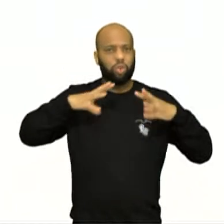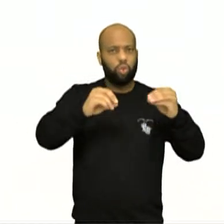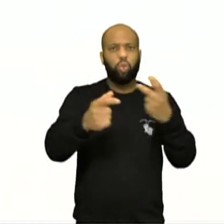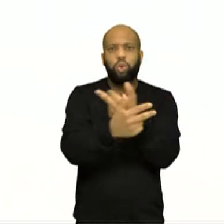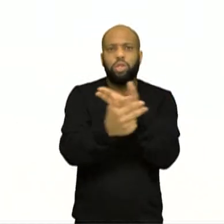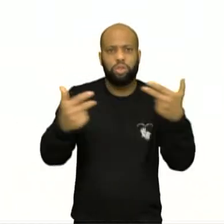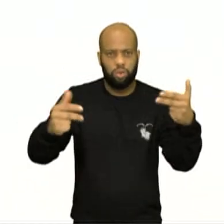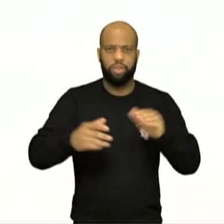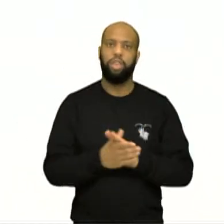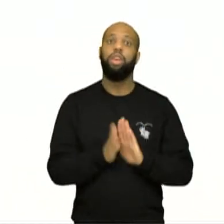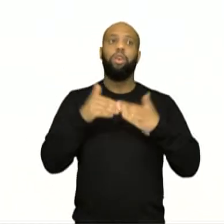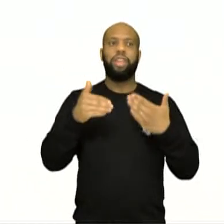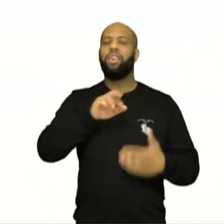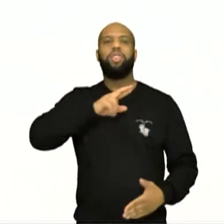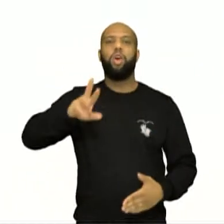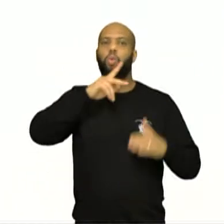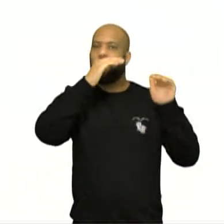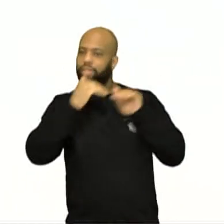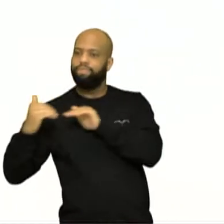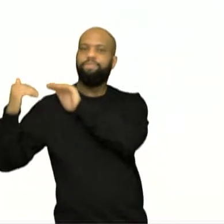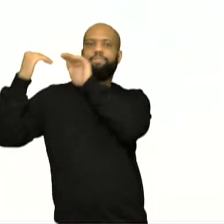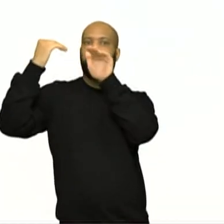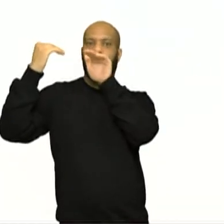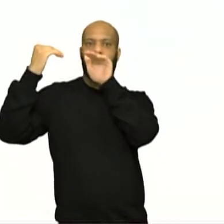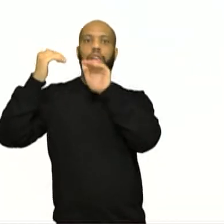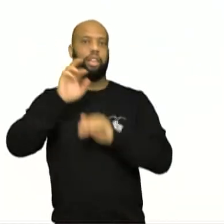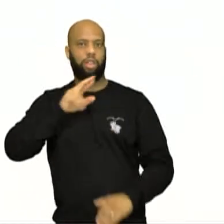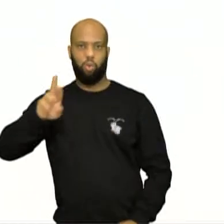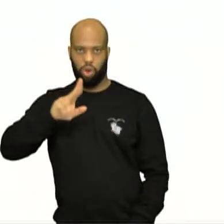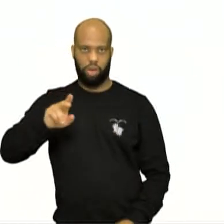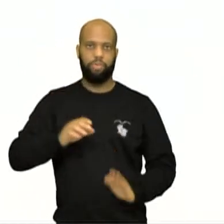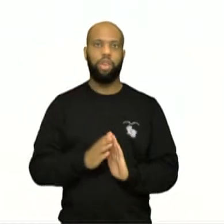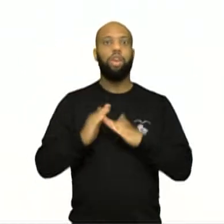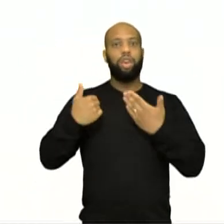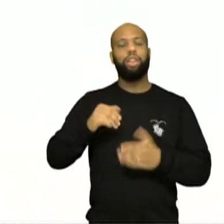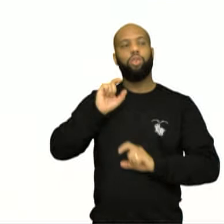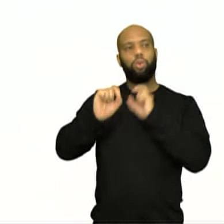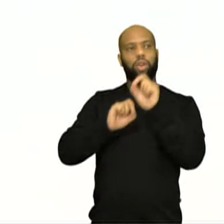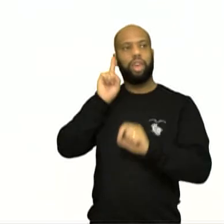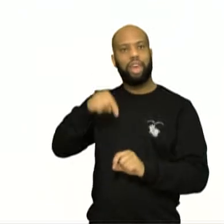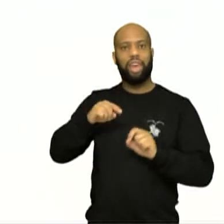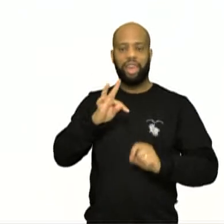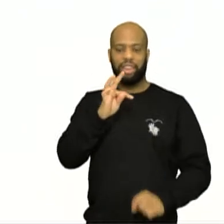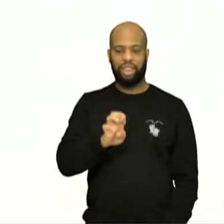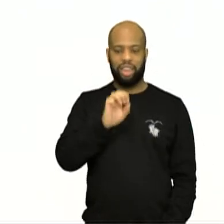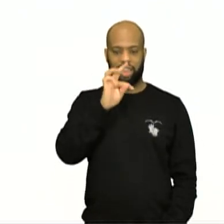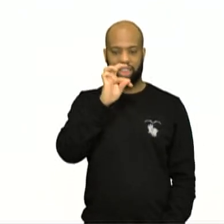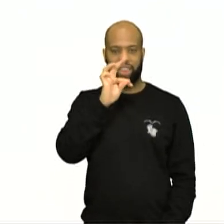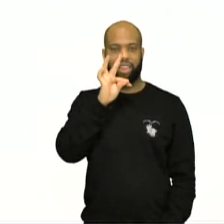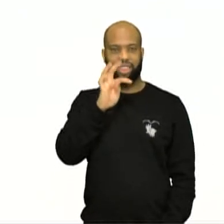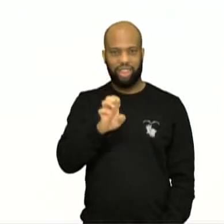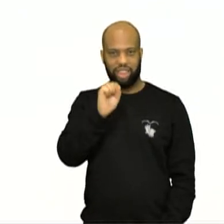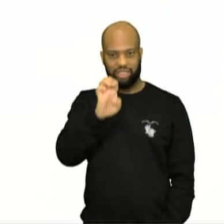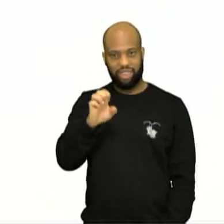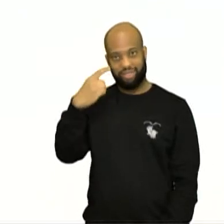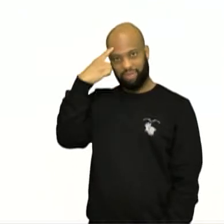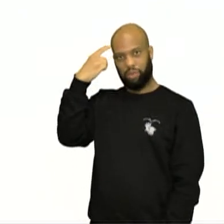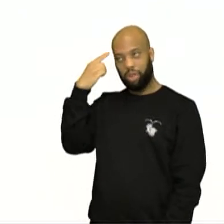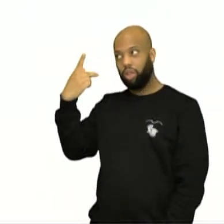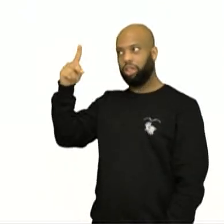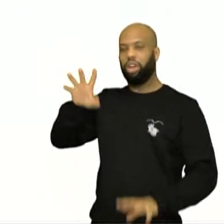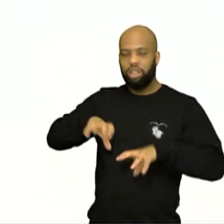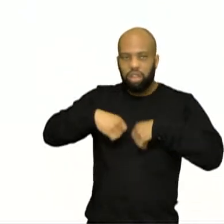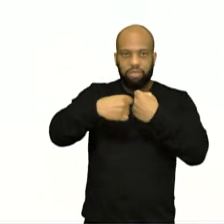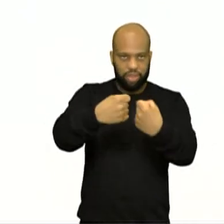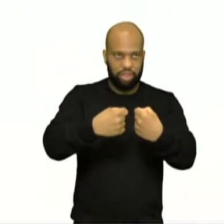as coisas e não causa transitiva. Essa é a tese que ele está defendendo aí,